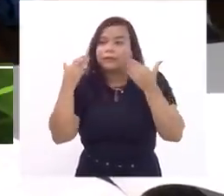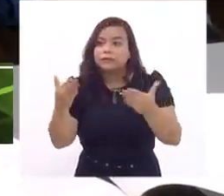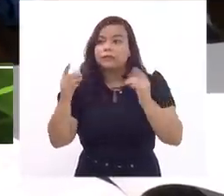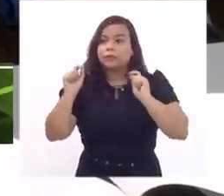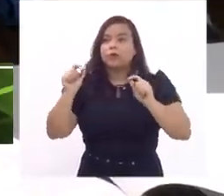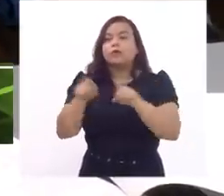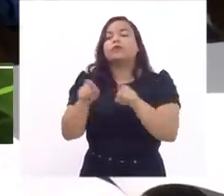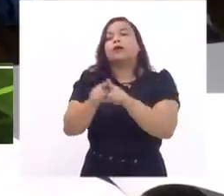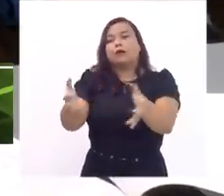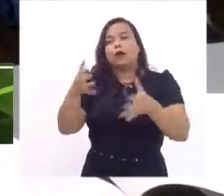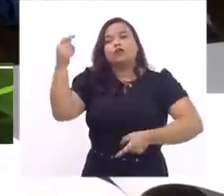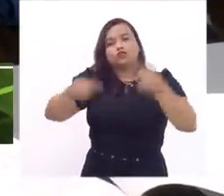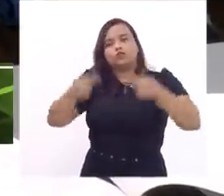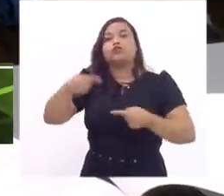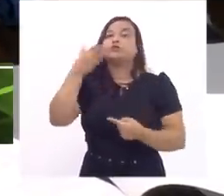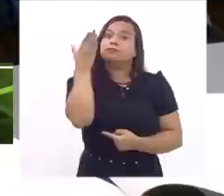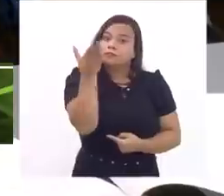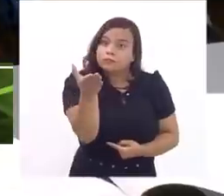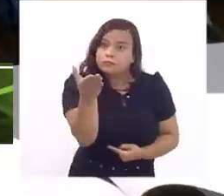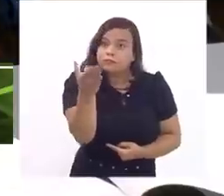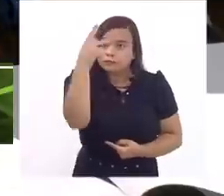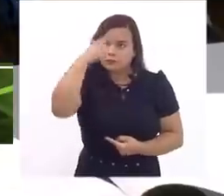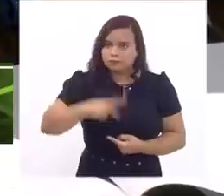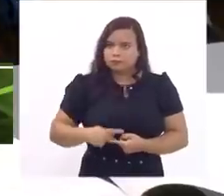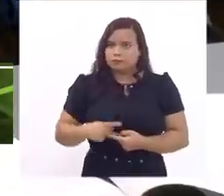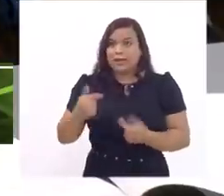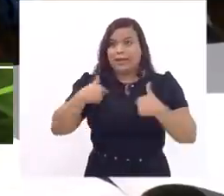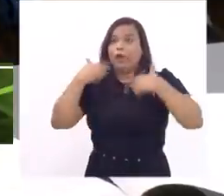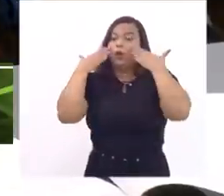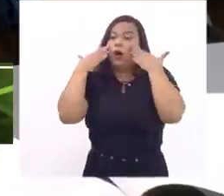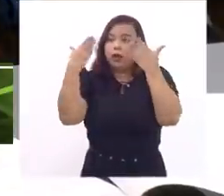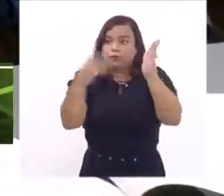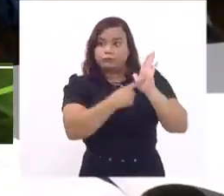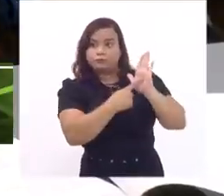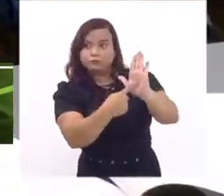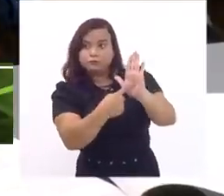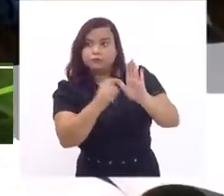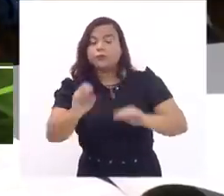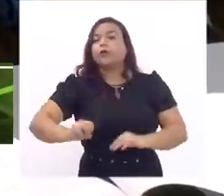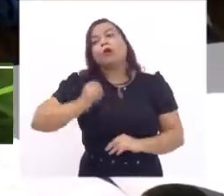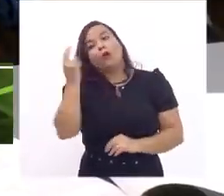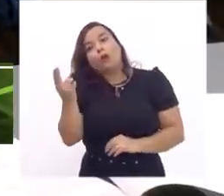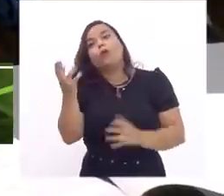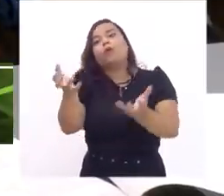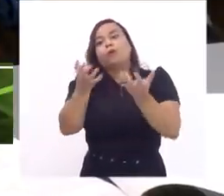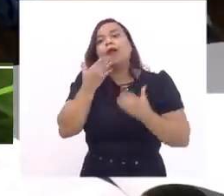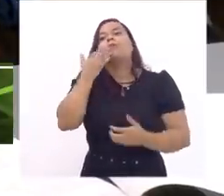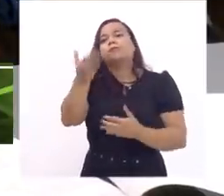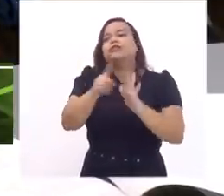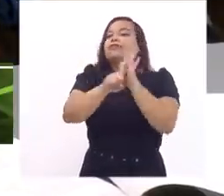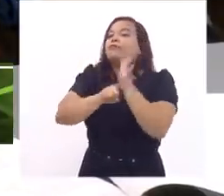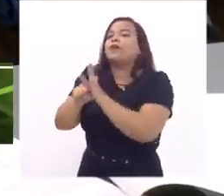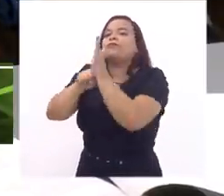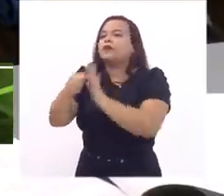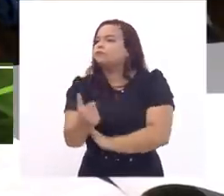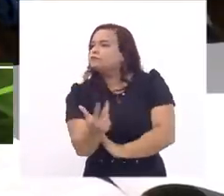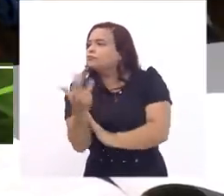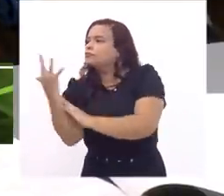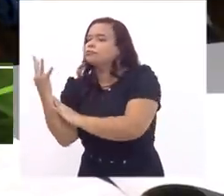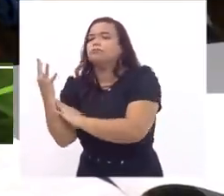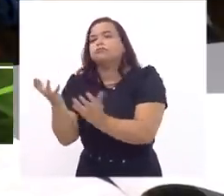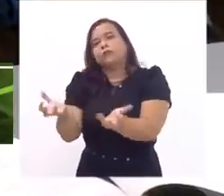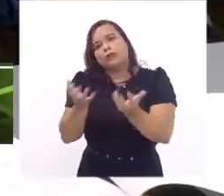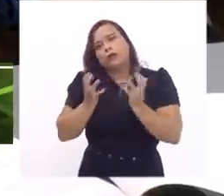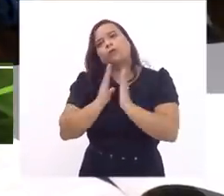quero discutir com Vossa Excelência. Ou eu apresento um destaque, mas eu quero pedir verificação de quórum.